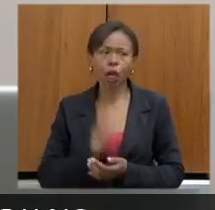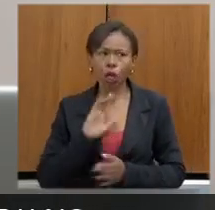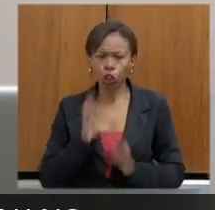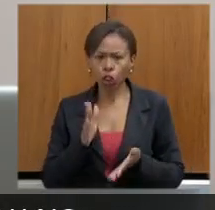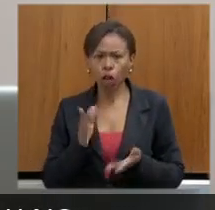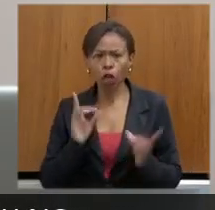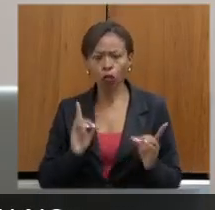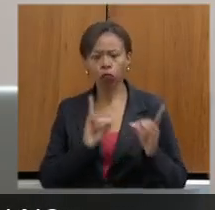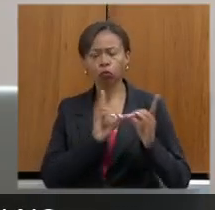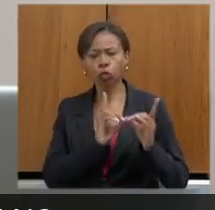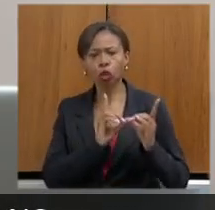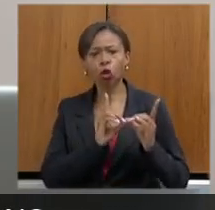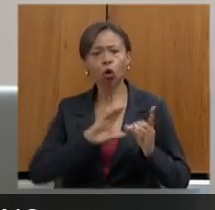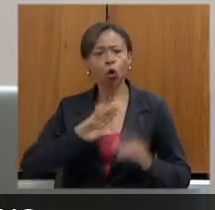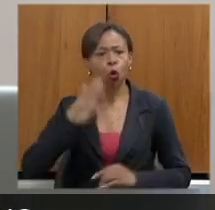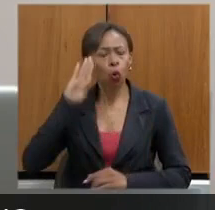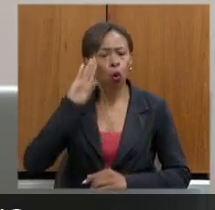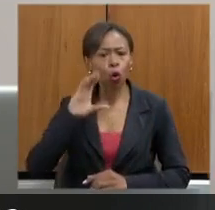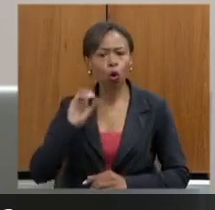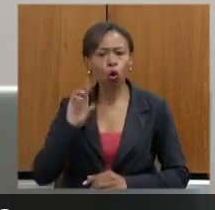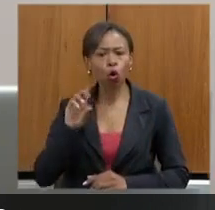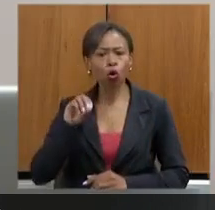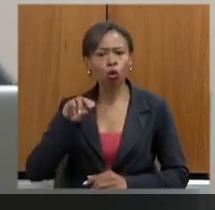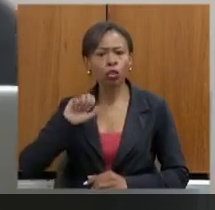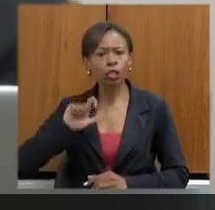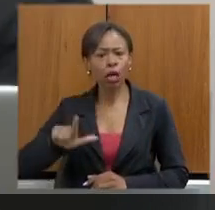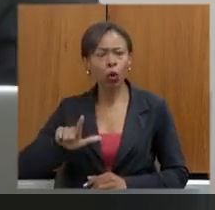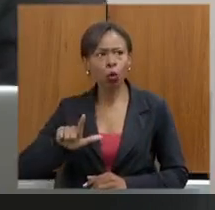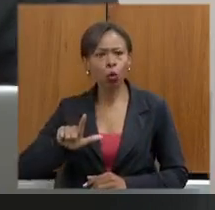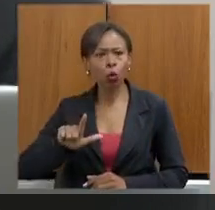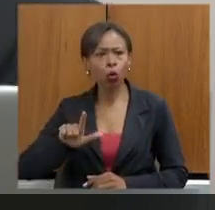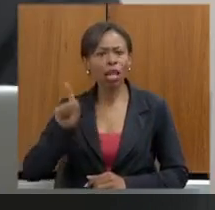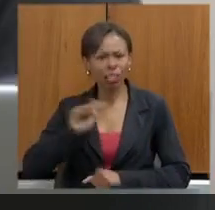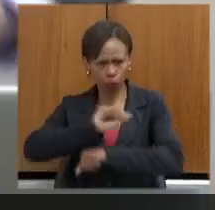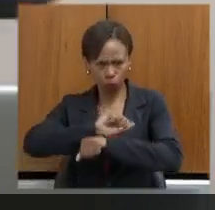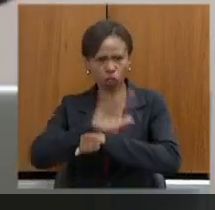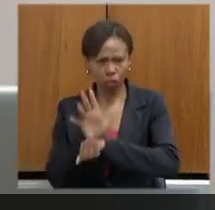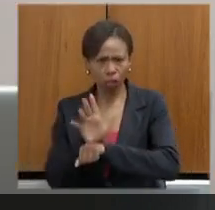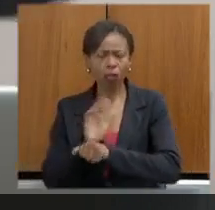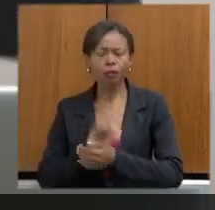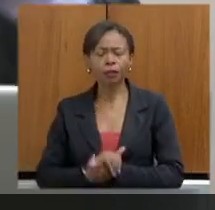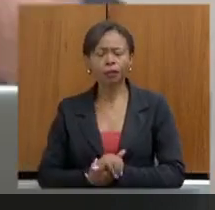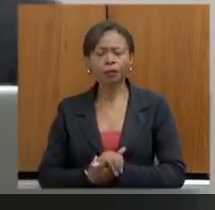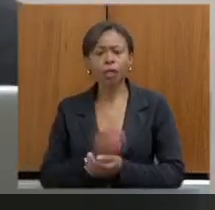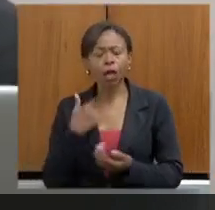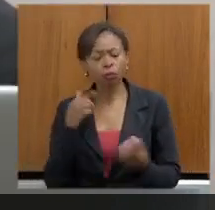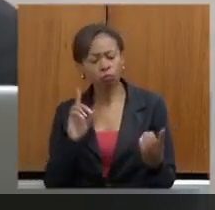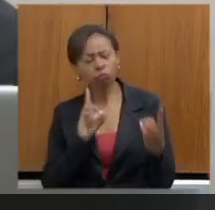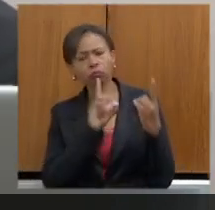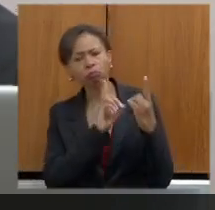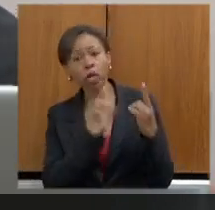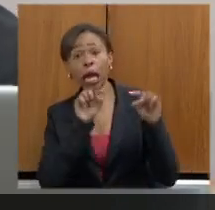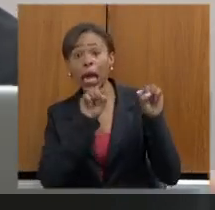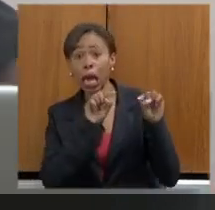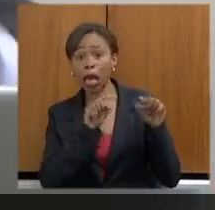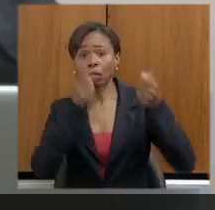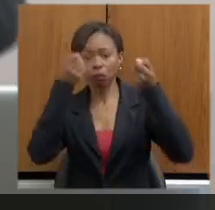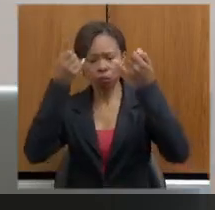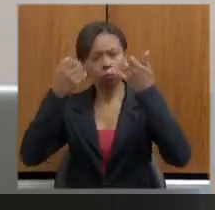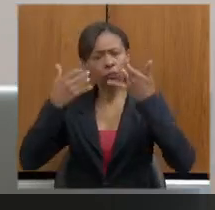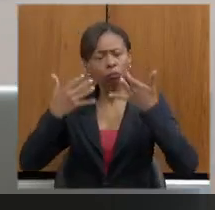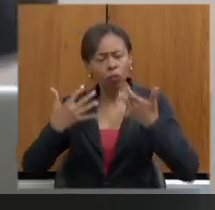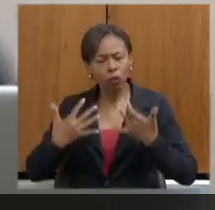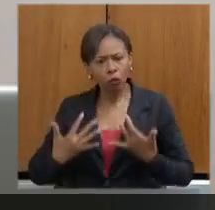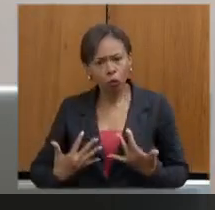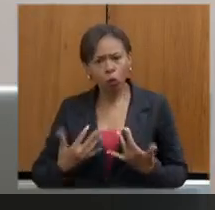Coronel Fernando cobre lá do Monte Oi claris e ele me fez uma explanação sobre